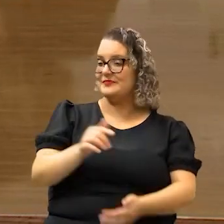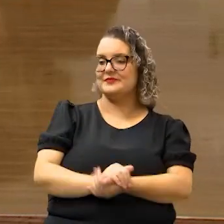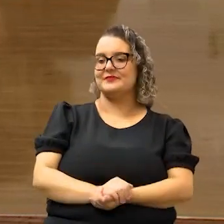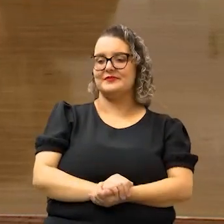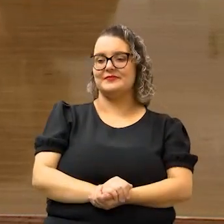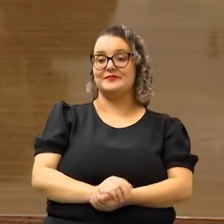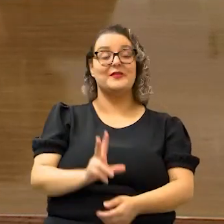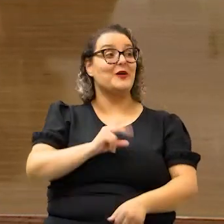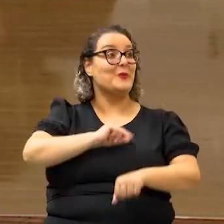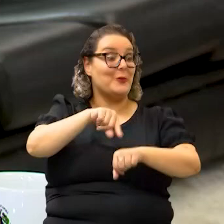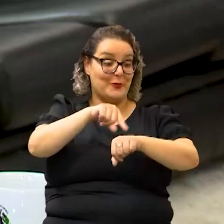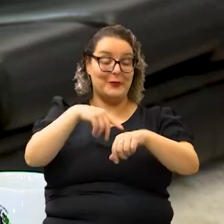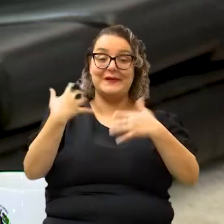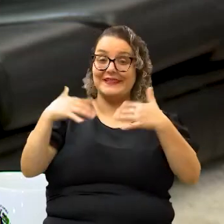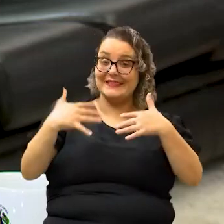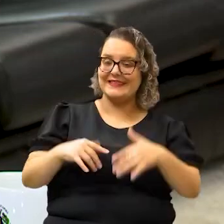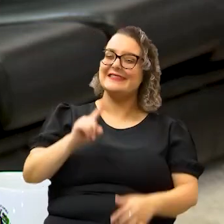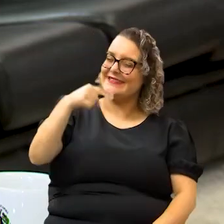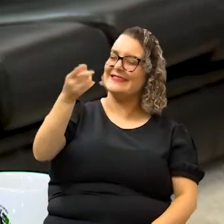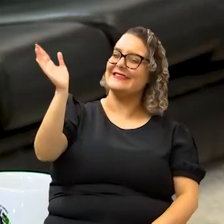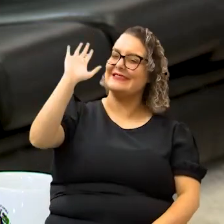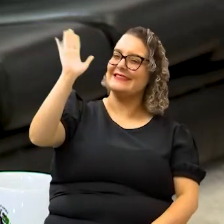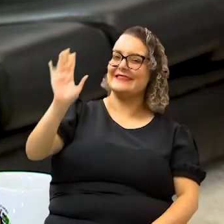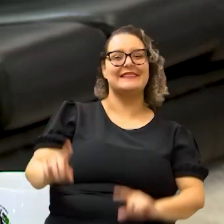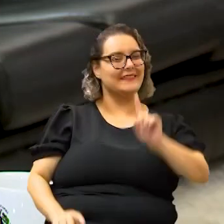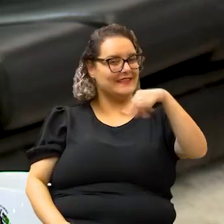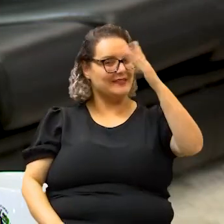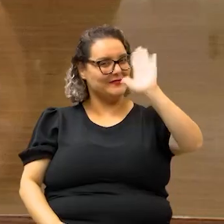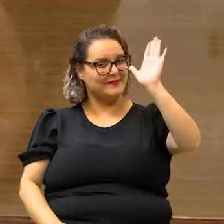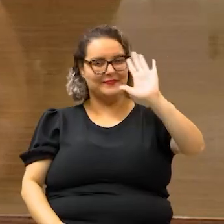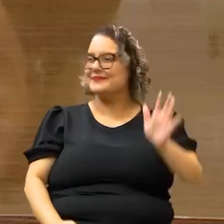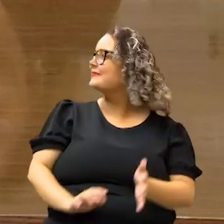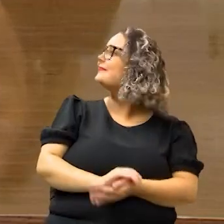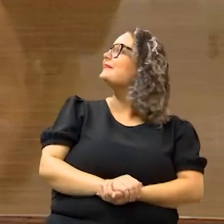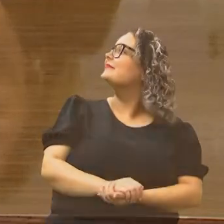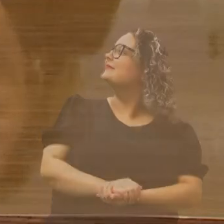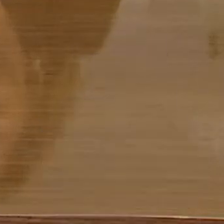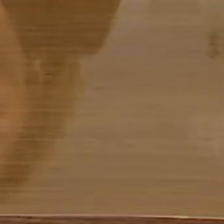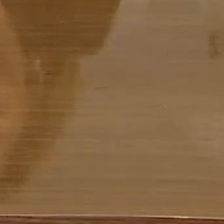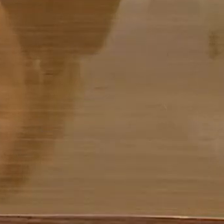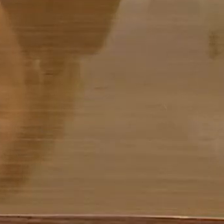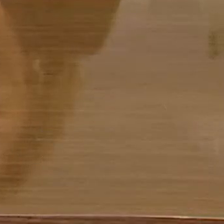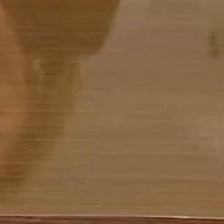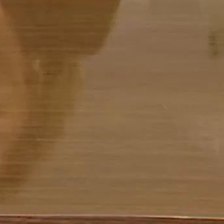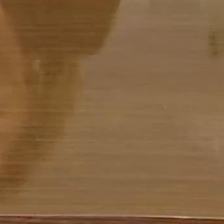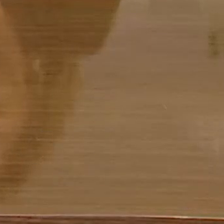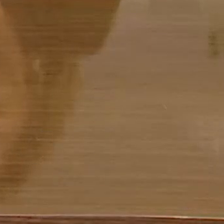Até a próxima semana, hein? Nossa, como o tempo passa rápido. Até lá. Até, gente.